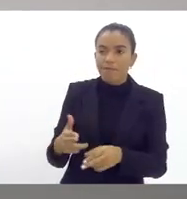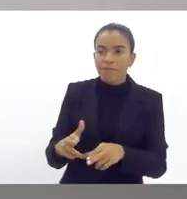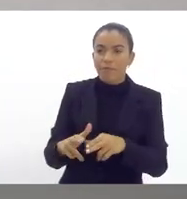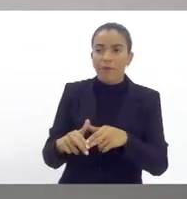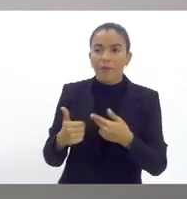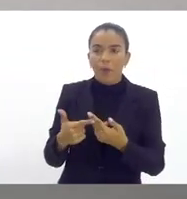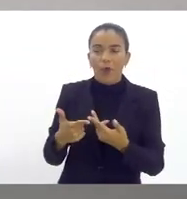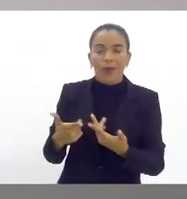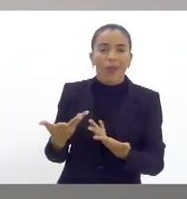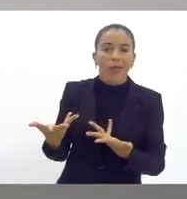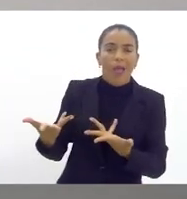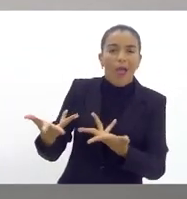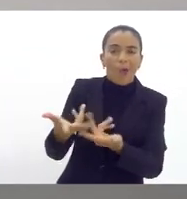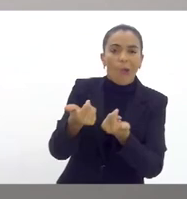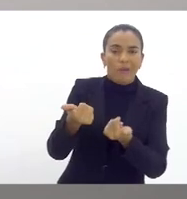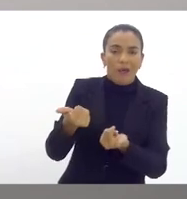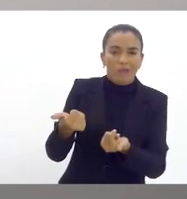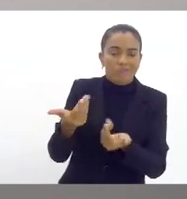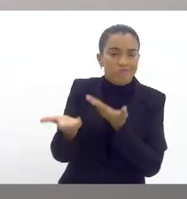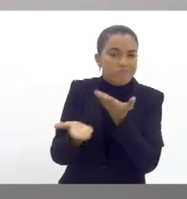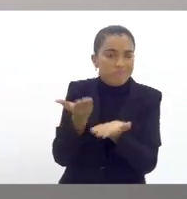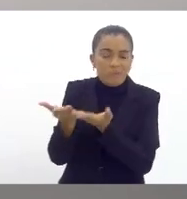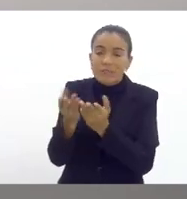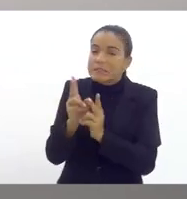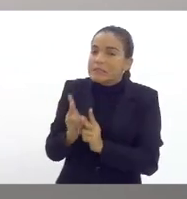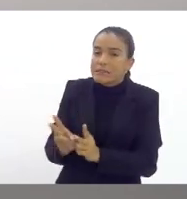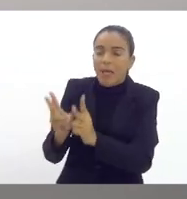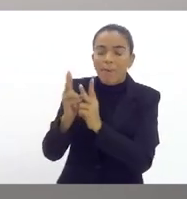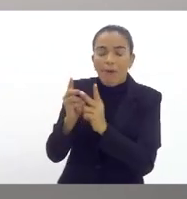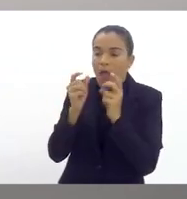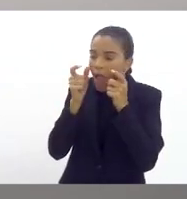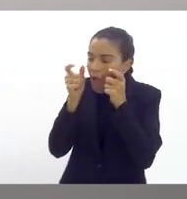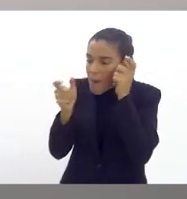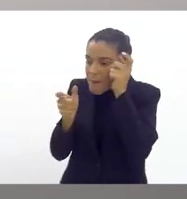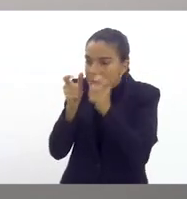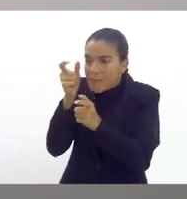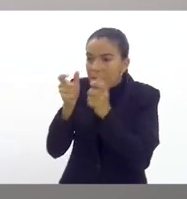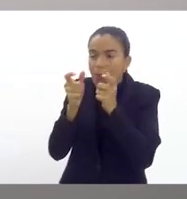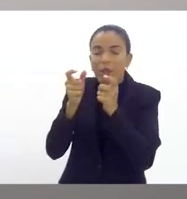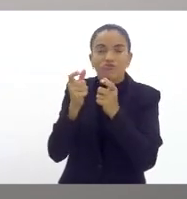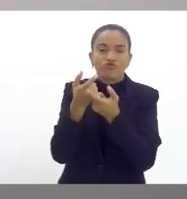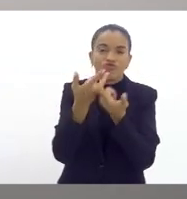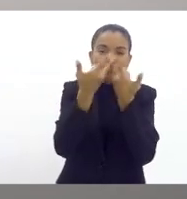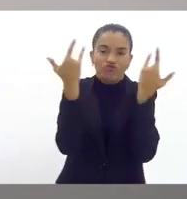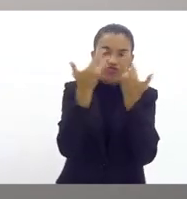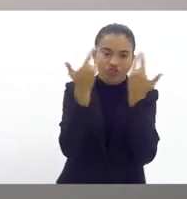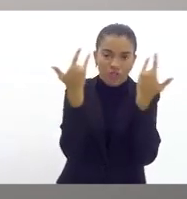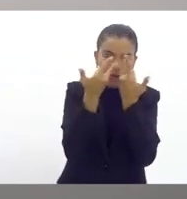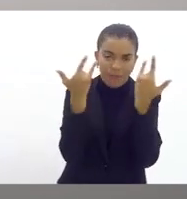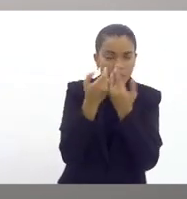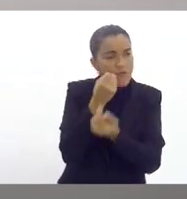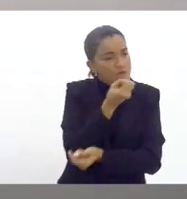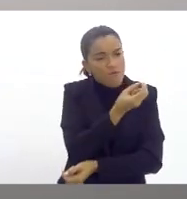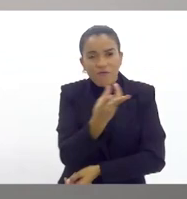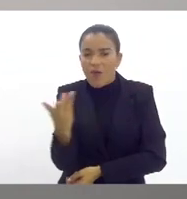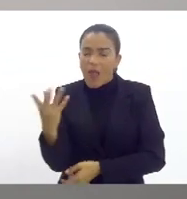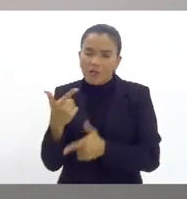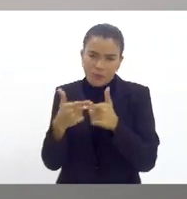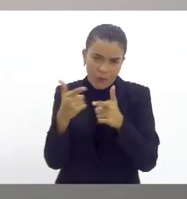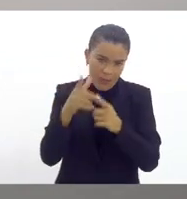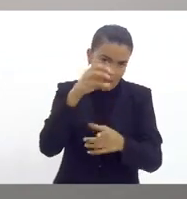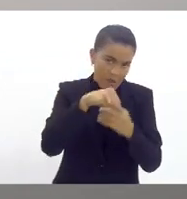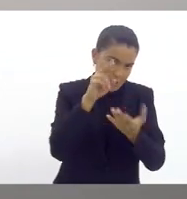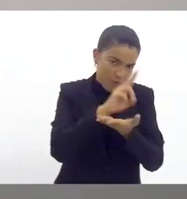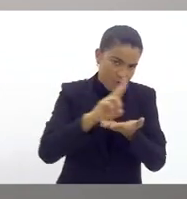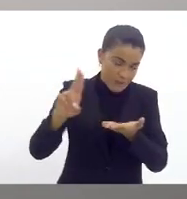a qualidade do atendimento visando sempre a o dinheiro então a gente tem visto inúmeros problemas dentro das